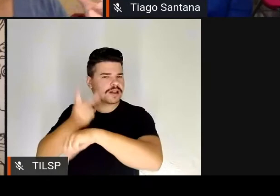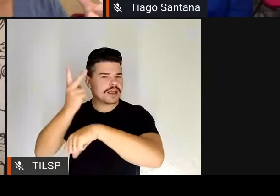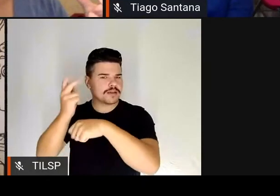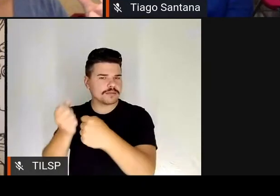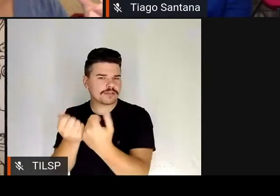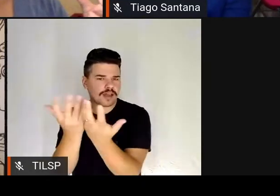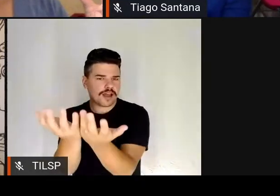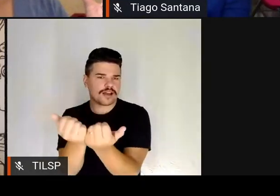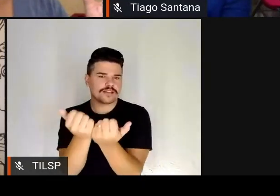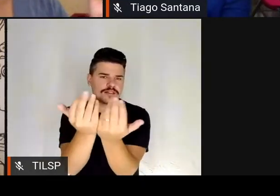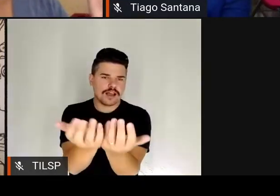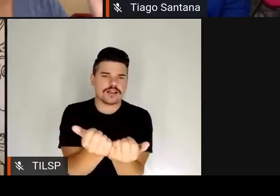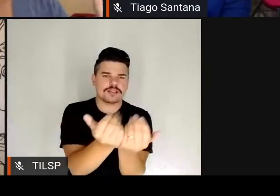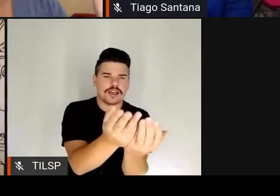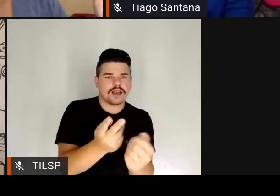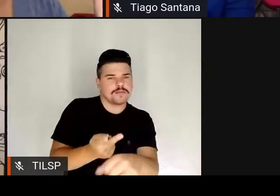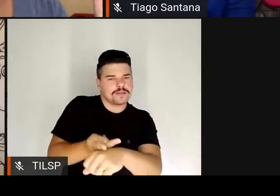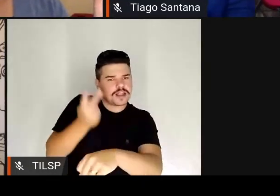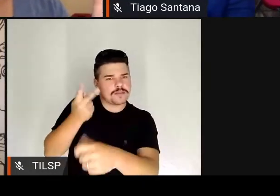né, do